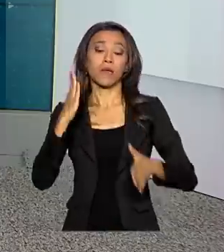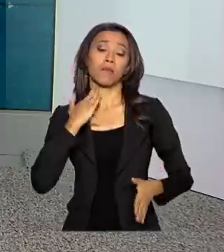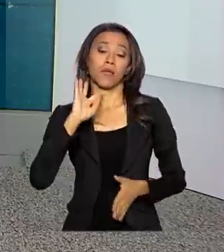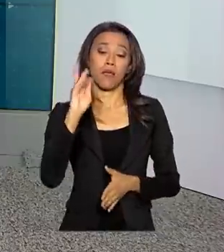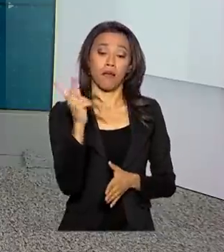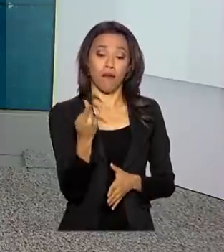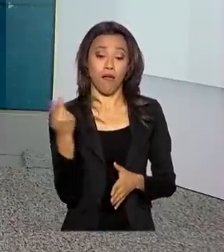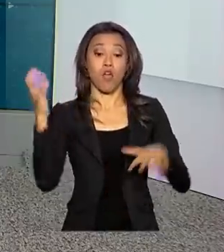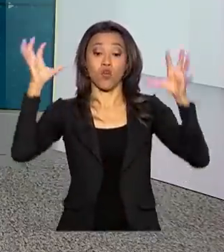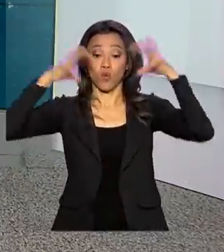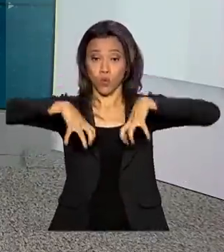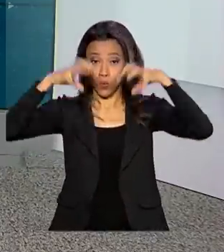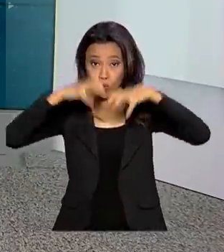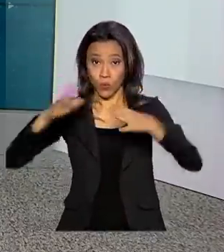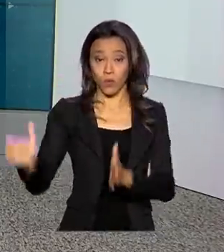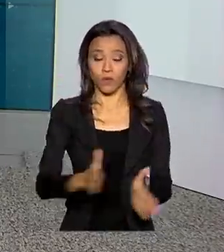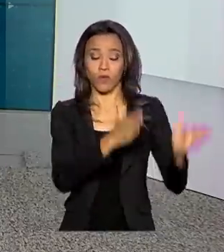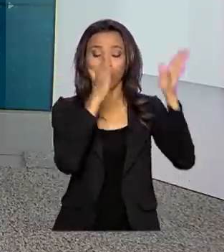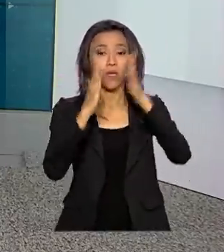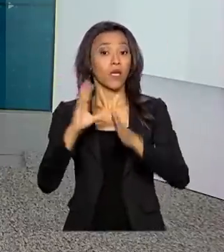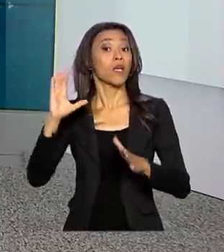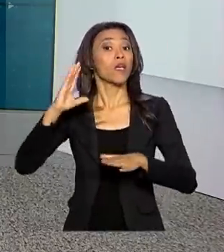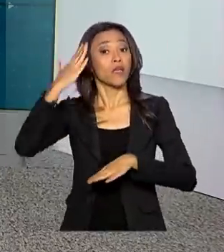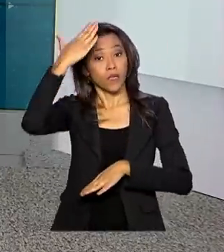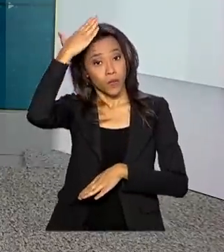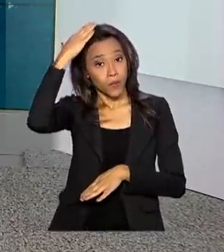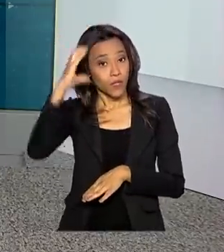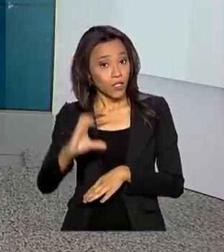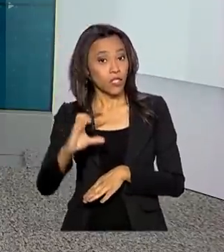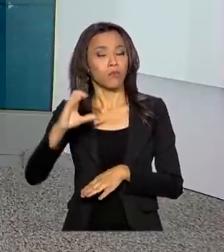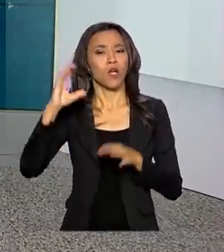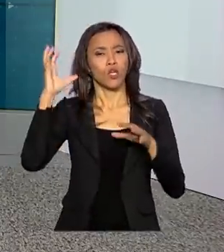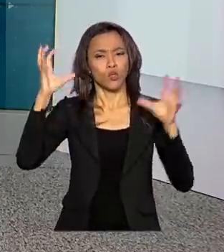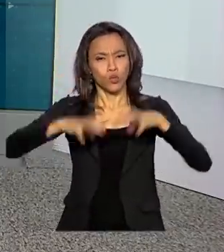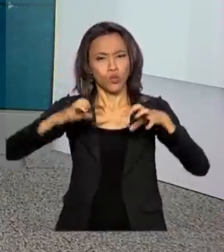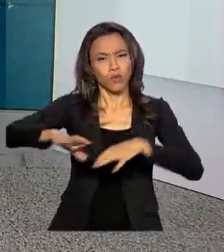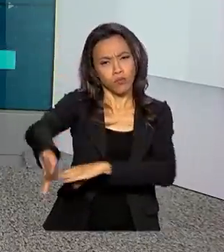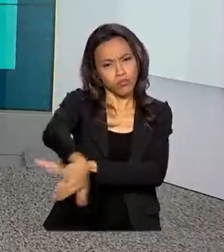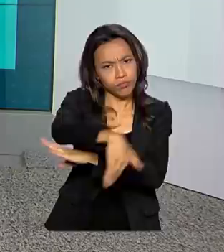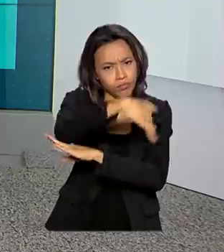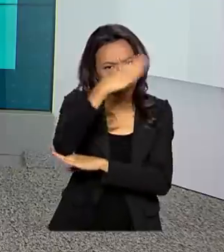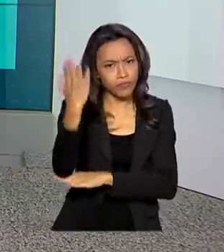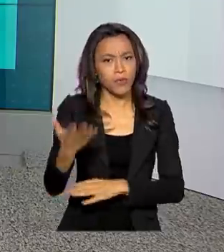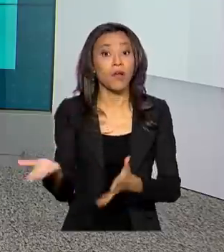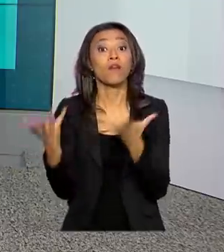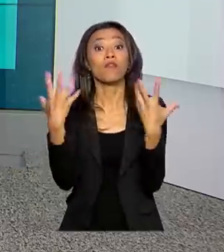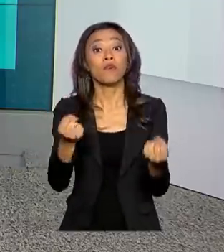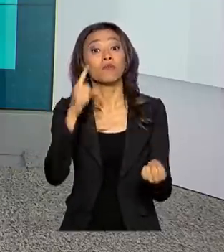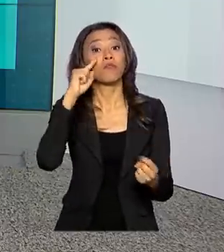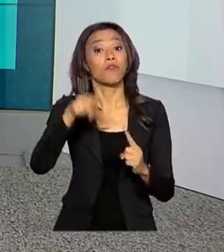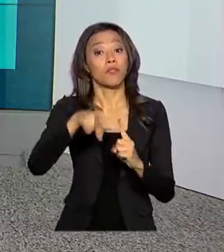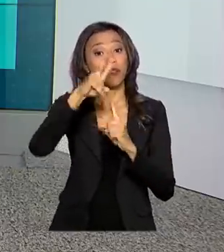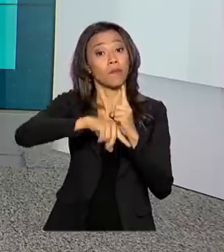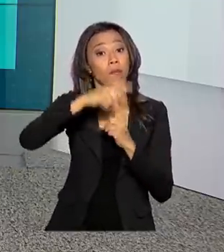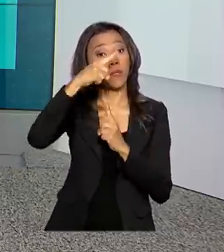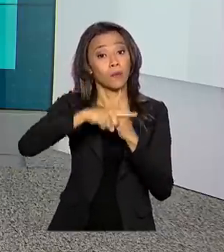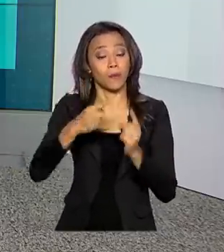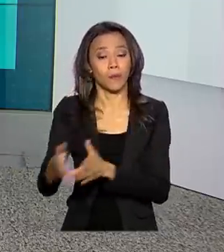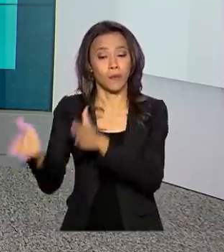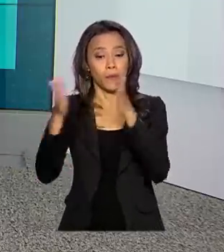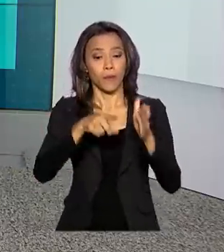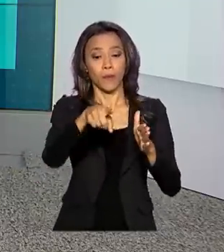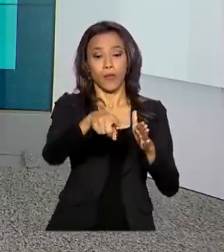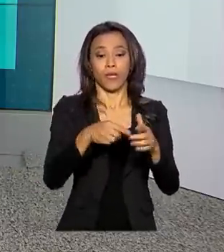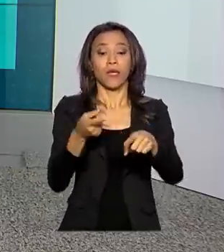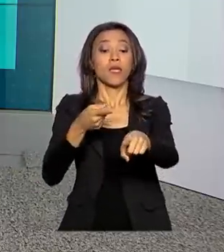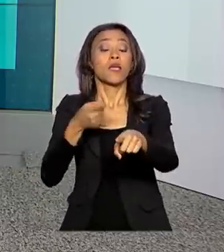pancadas de chuva e em curitiba chuva ao longo do dia vamos agora as temperaturas em maceió mínima